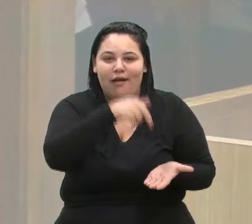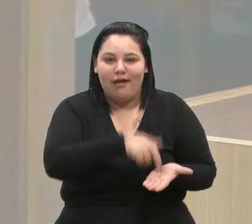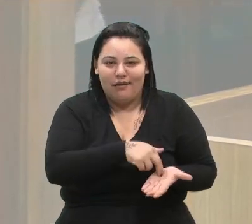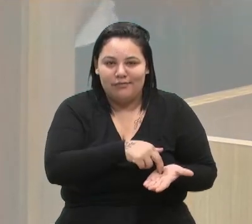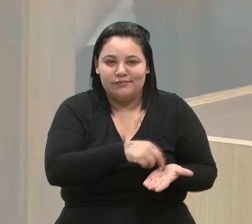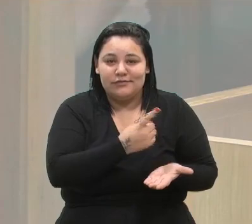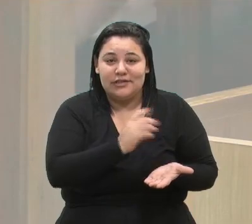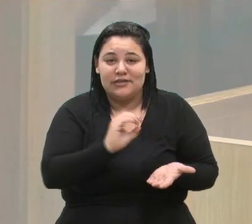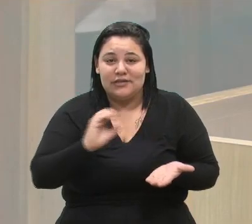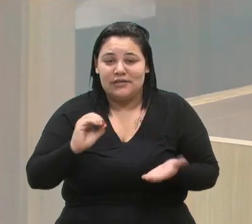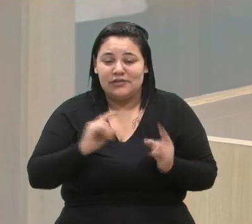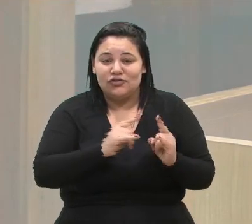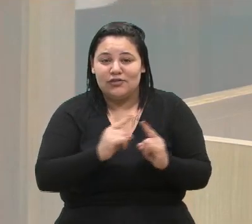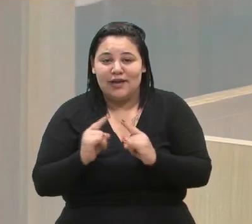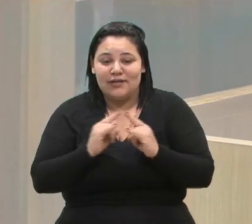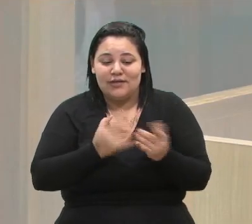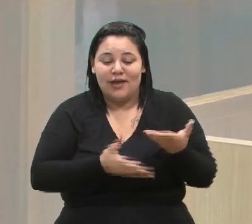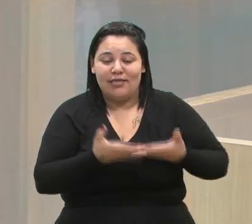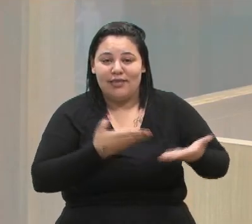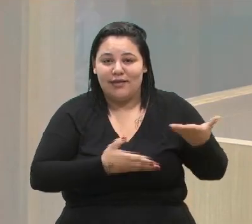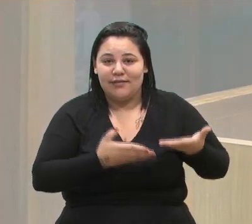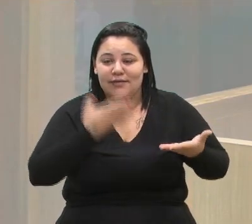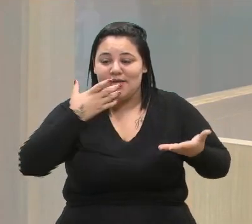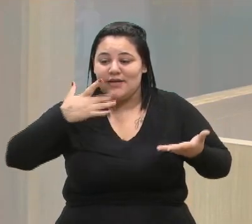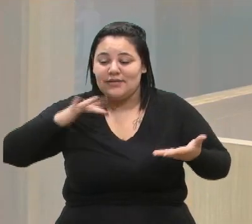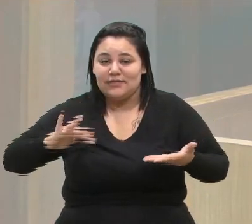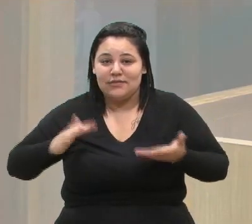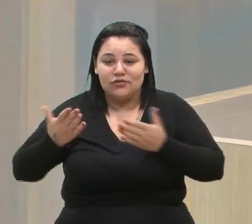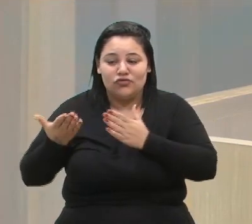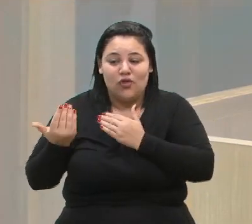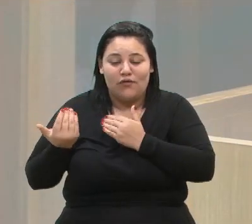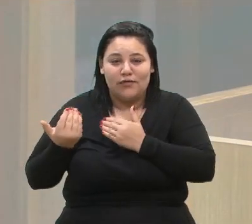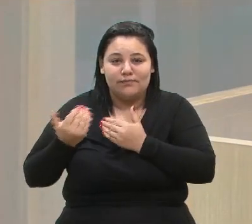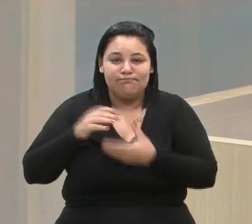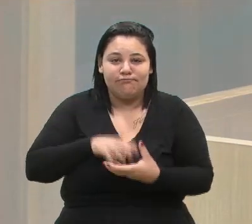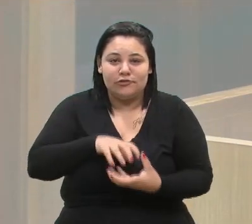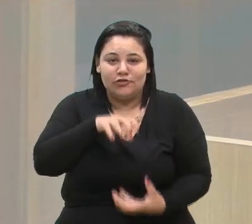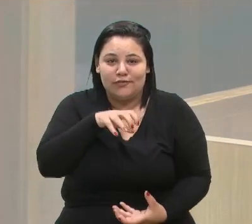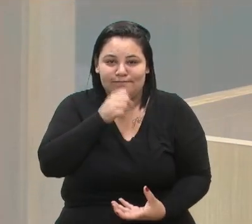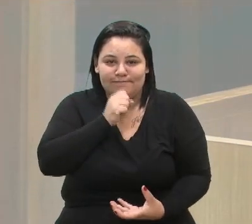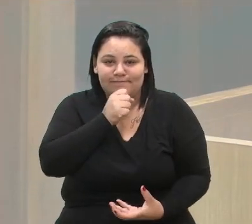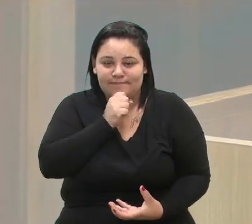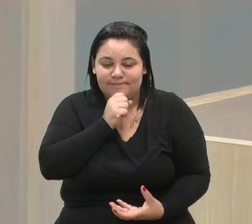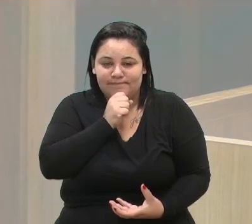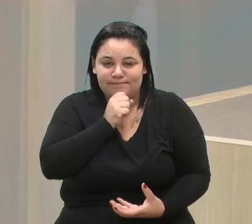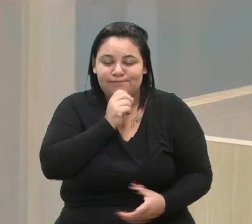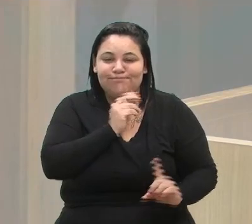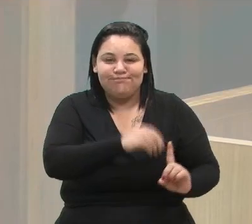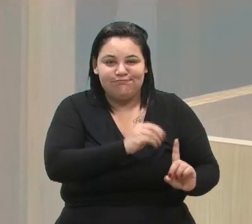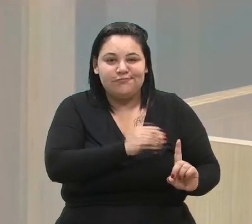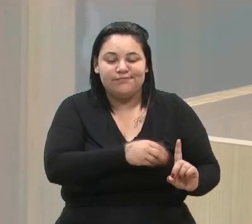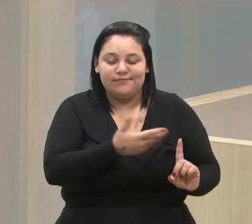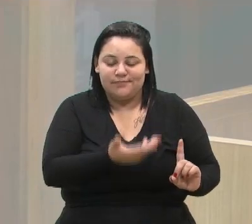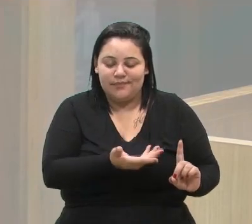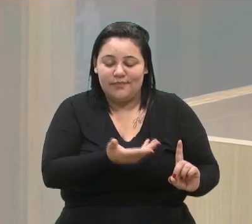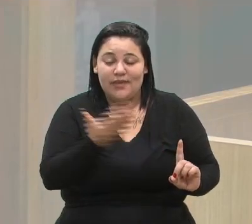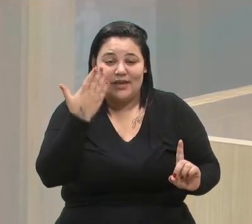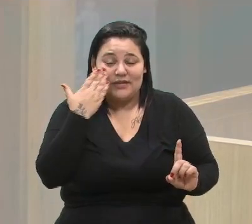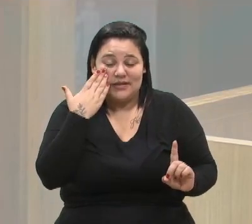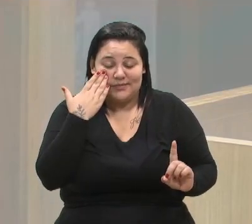atendem crianças, adolescentes e idosos em situação de vulnerabilidade. Sabem que todas